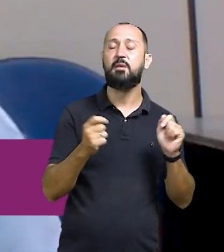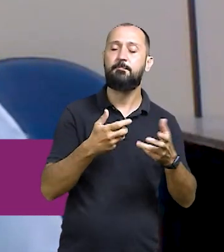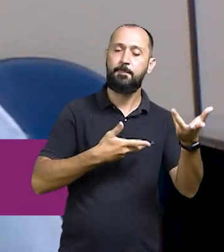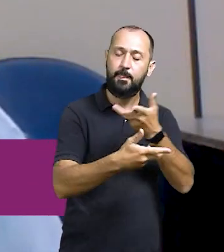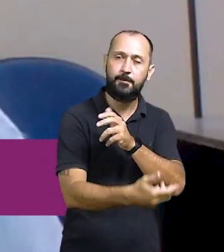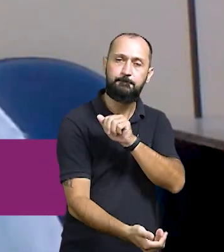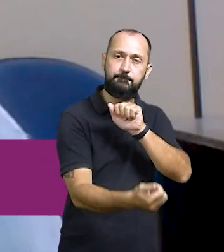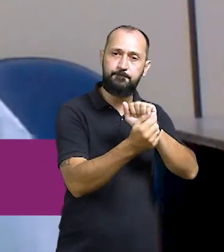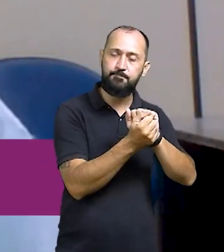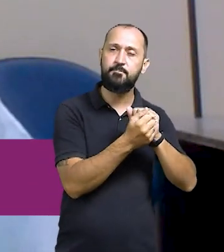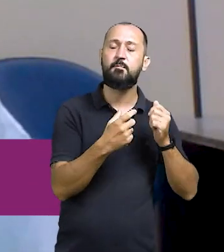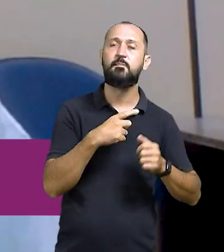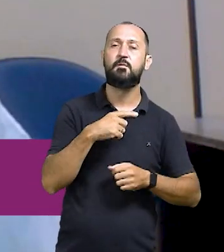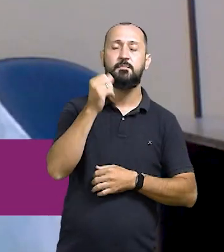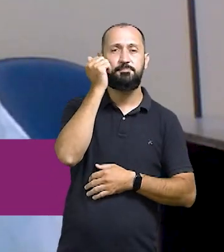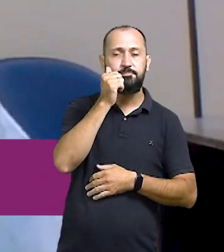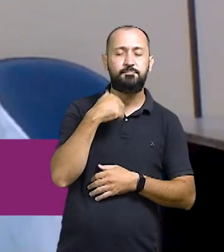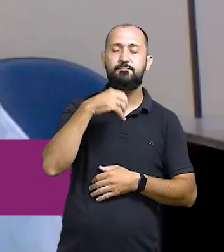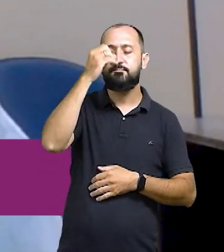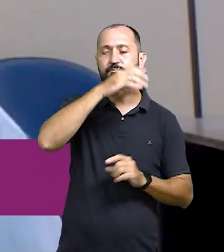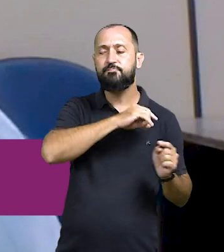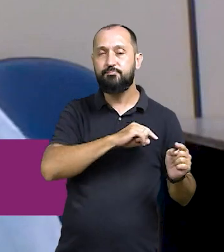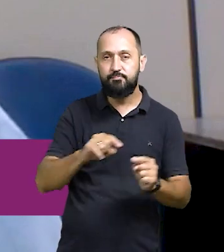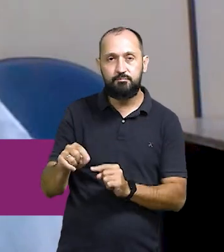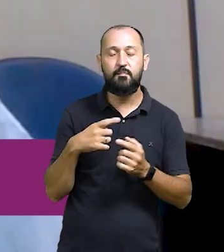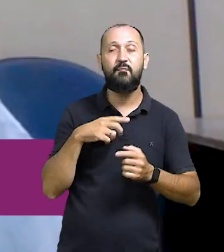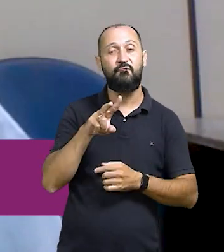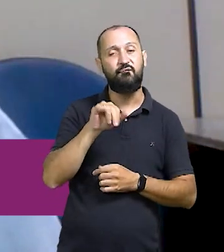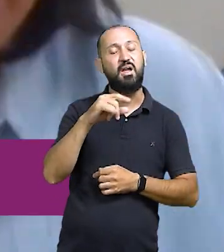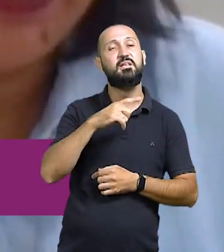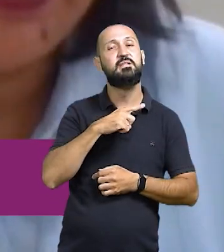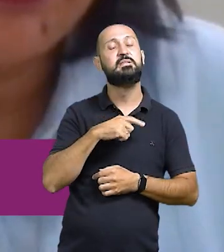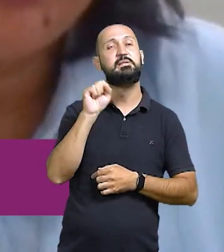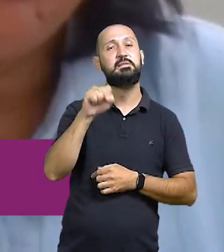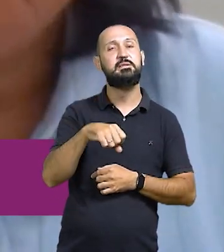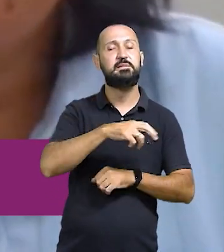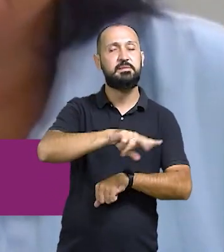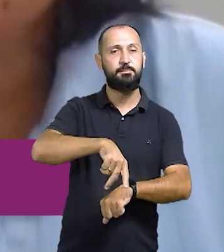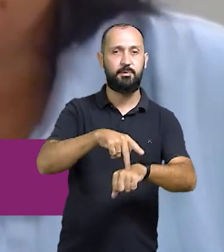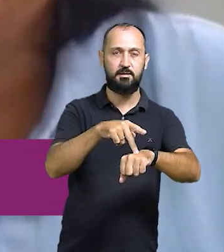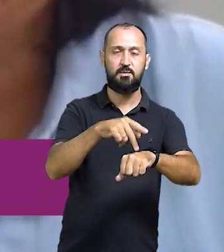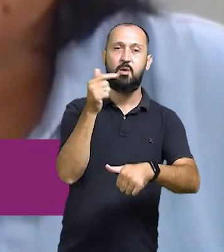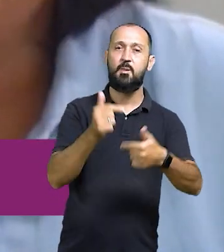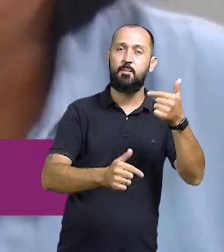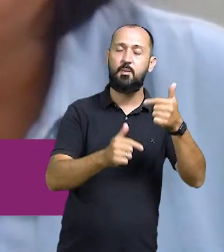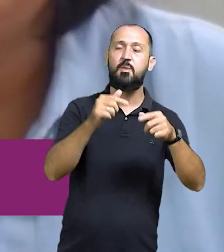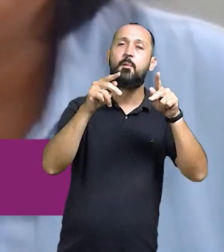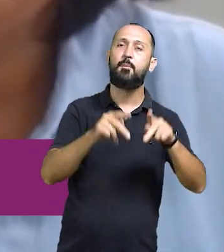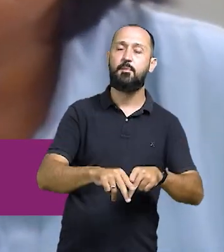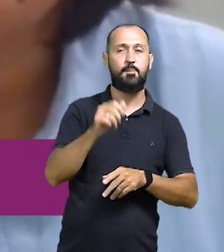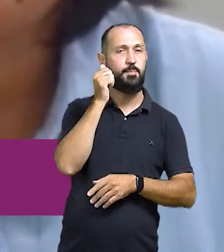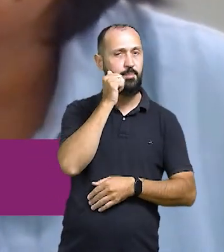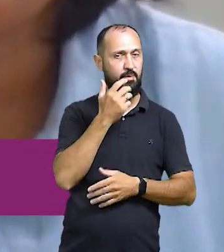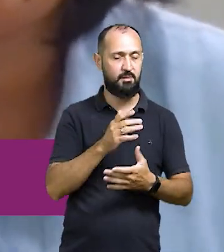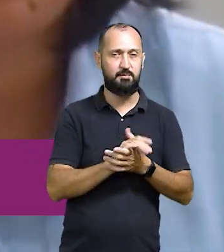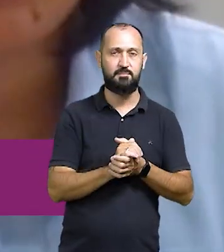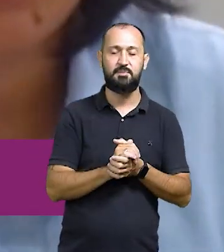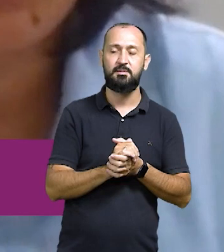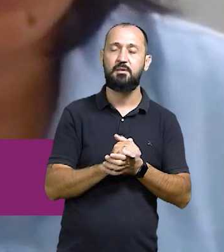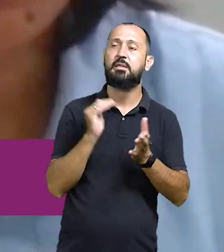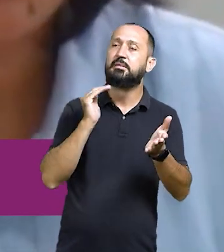mulheres, às vezes. Exatamente, quase sempre. Então, à medida que a gente conquista os nossos direitos civis,